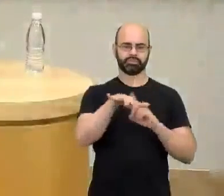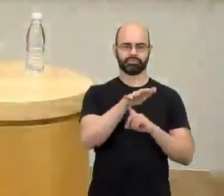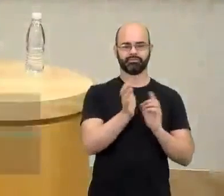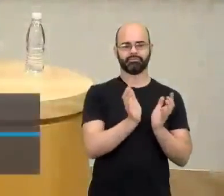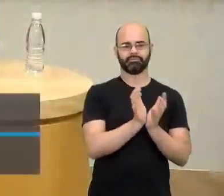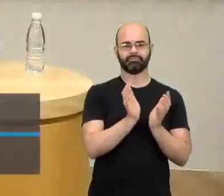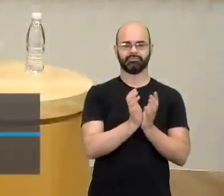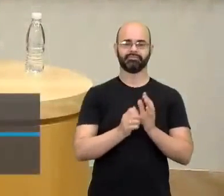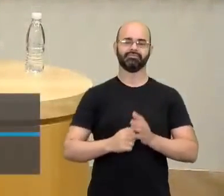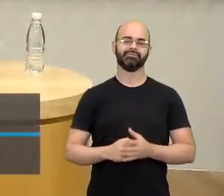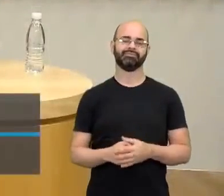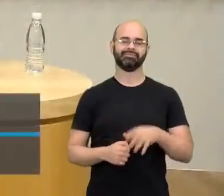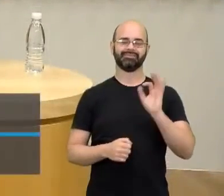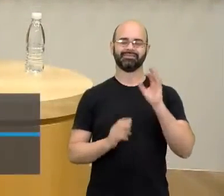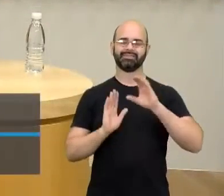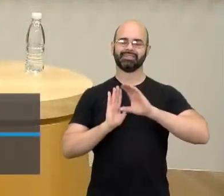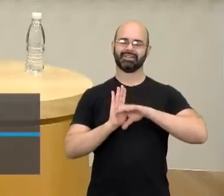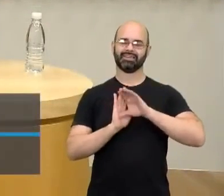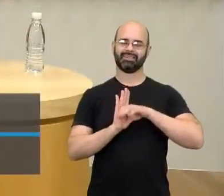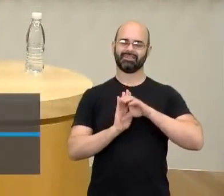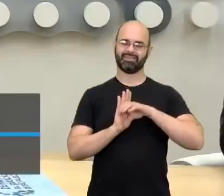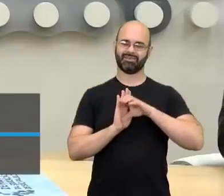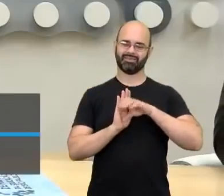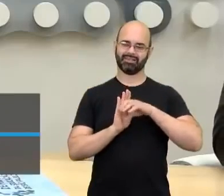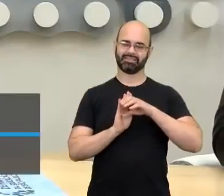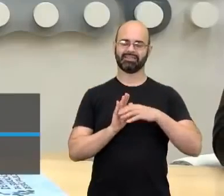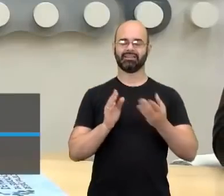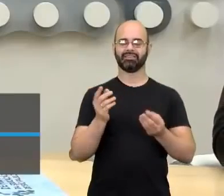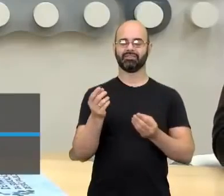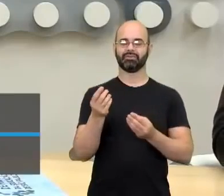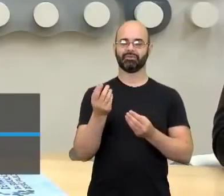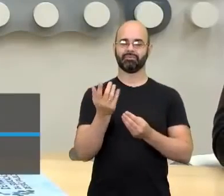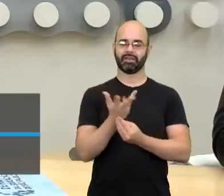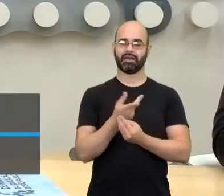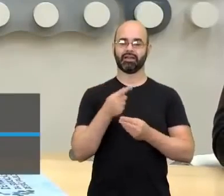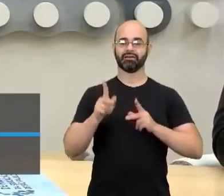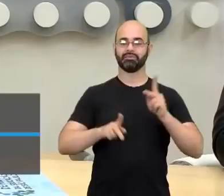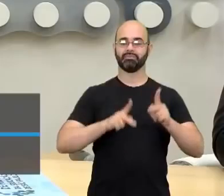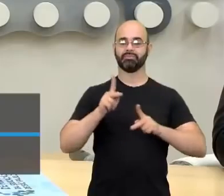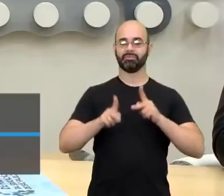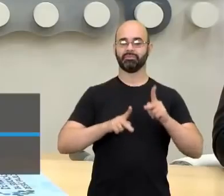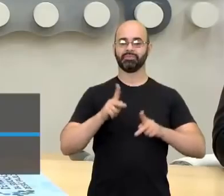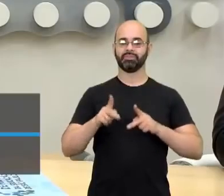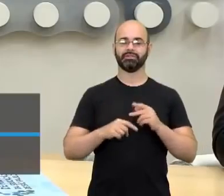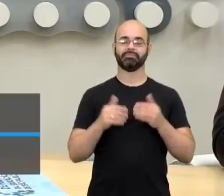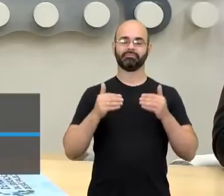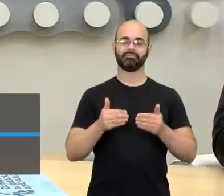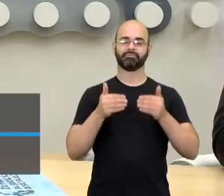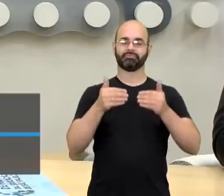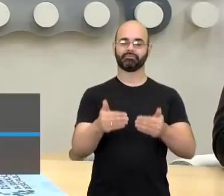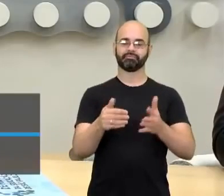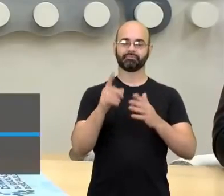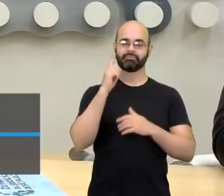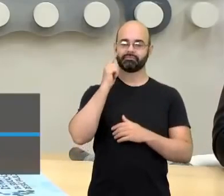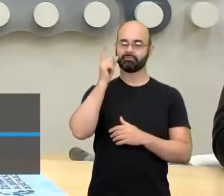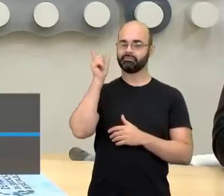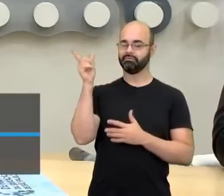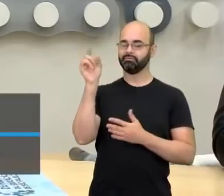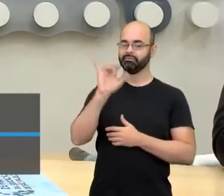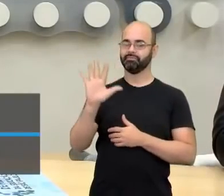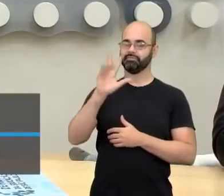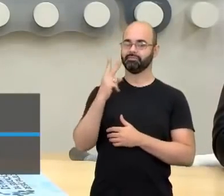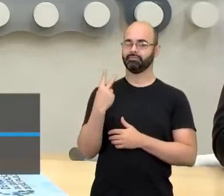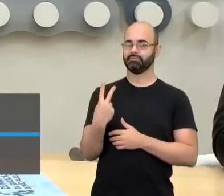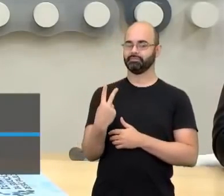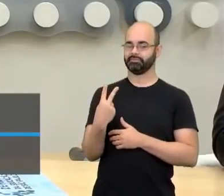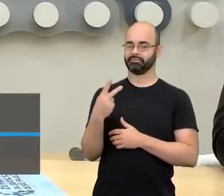uma definição e o conceito, né, de arte pública. Na sequência, aí temos mais 2 imagens, a professora vai